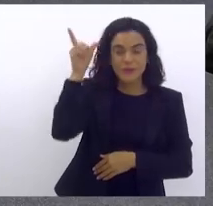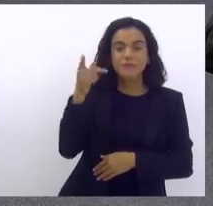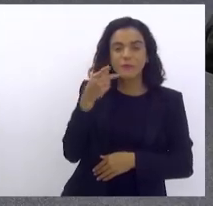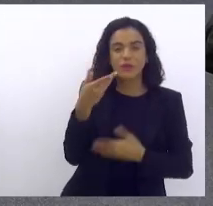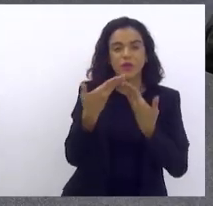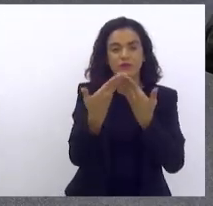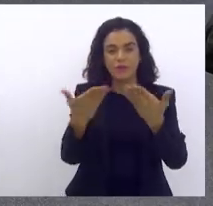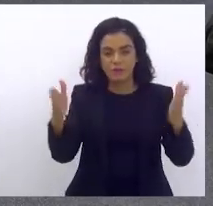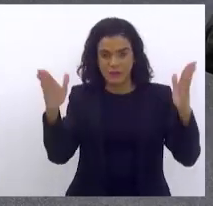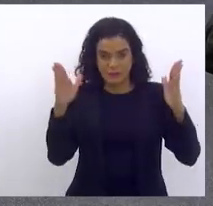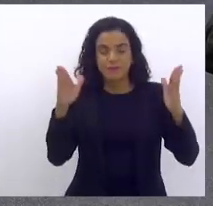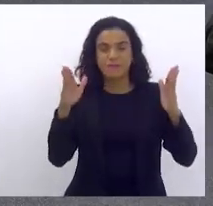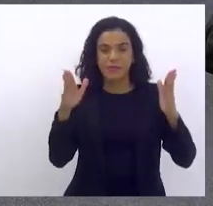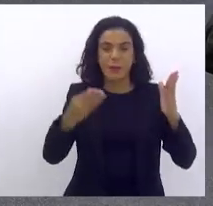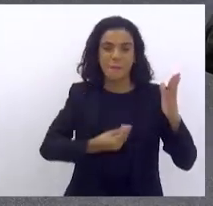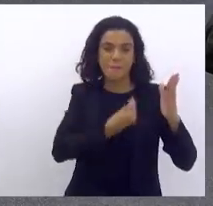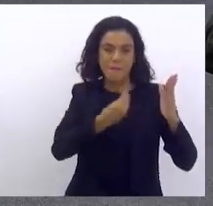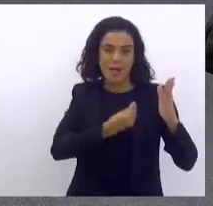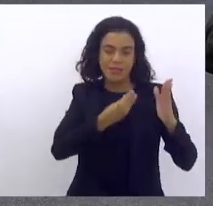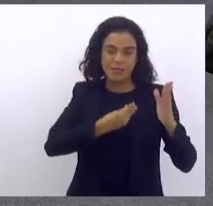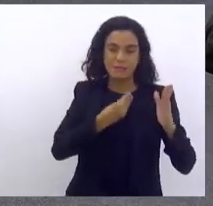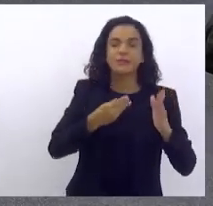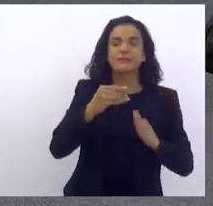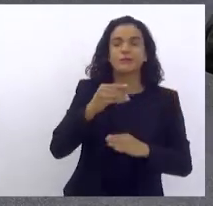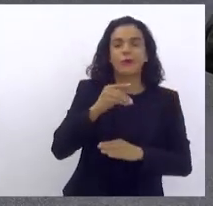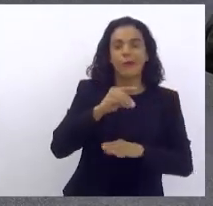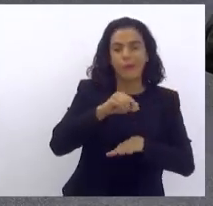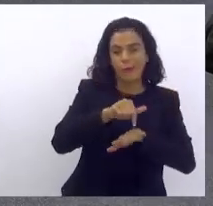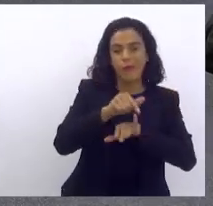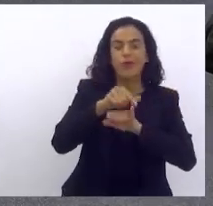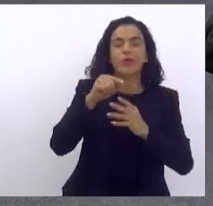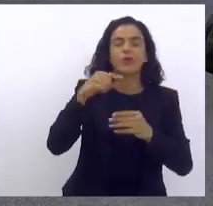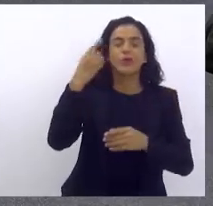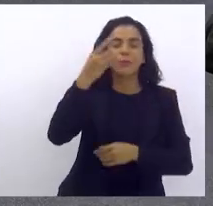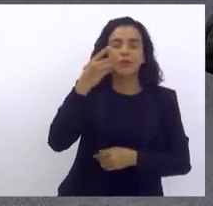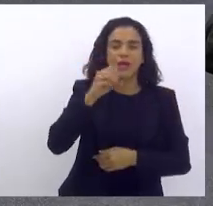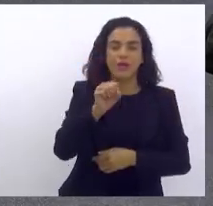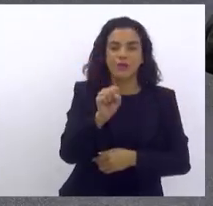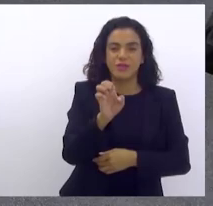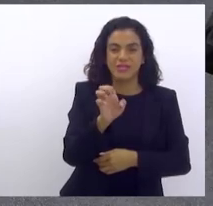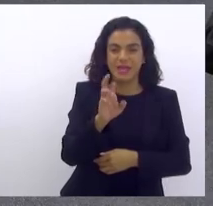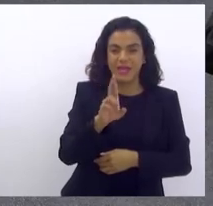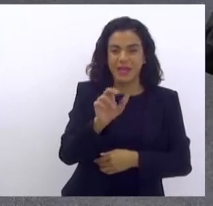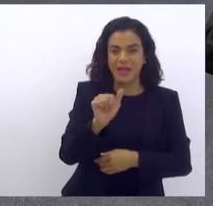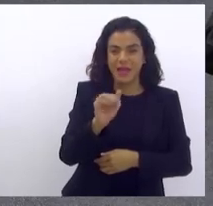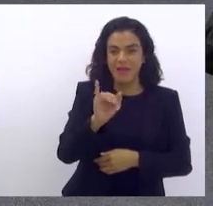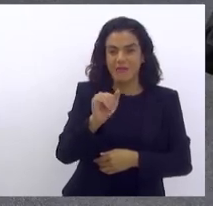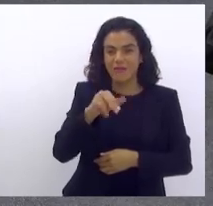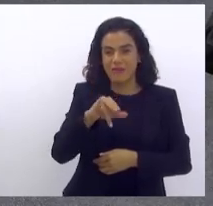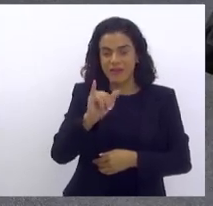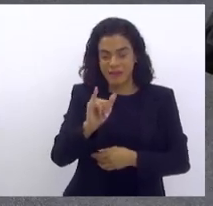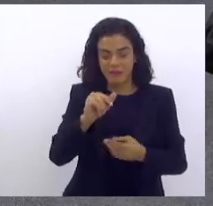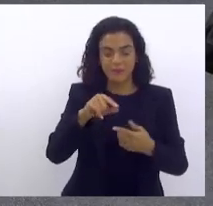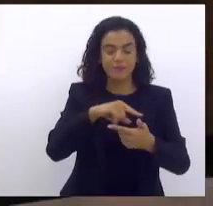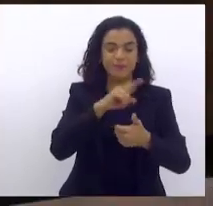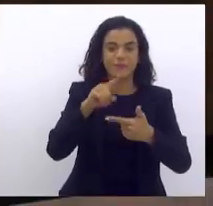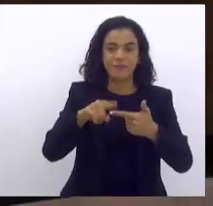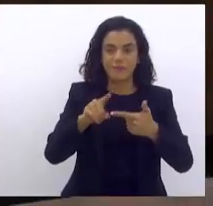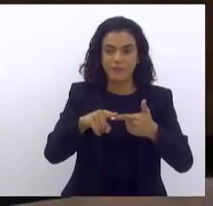a coautoria. Deputado Serafini foi o primeiro que pediu, também a deputada